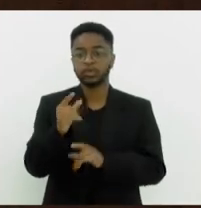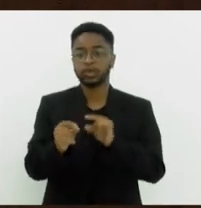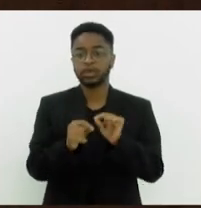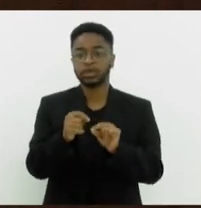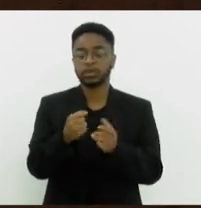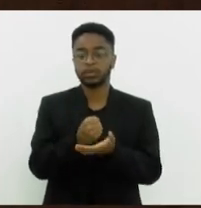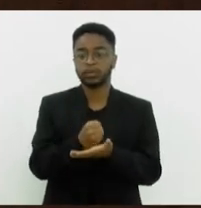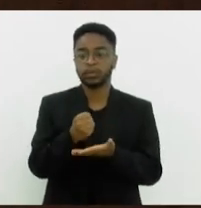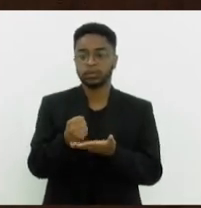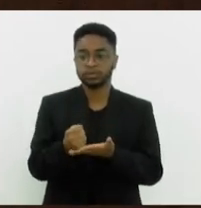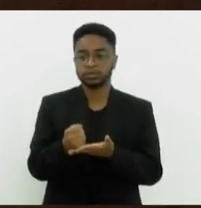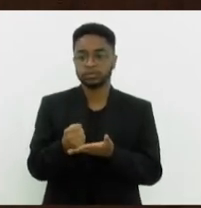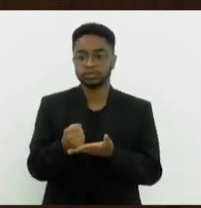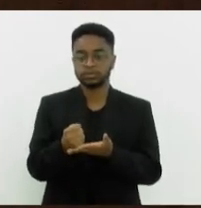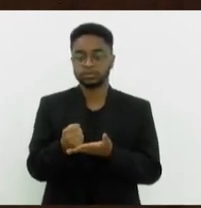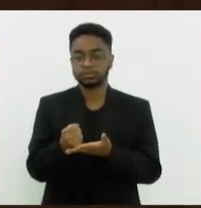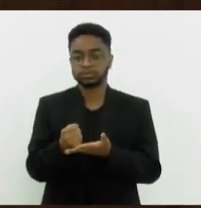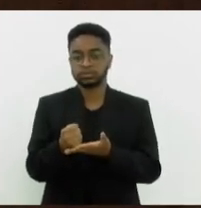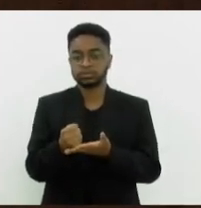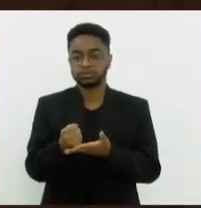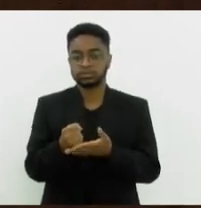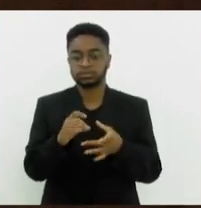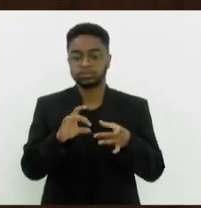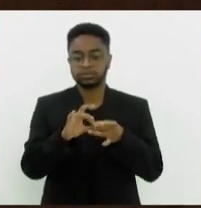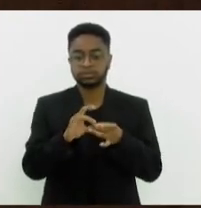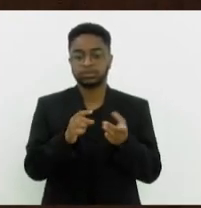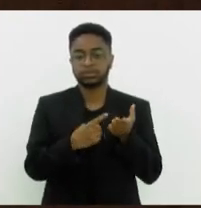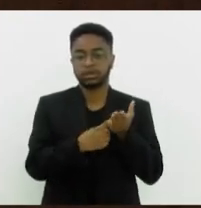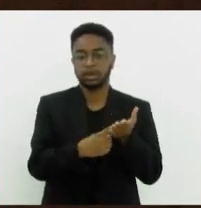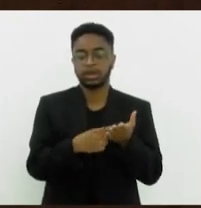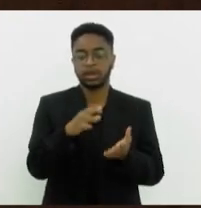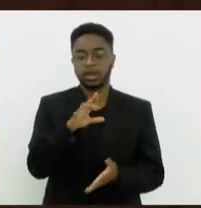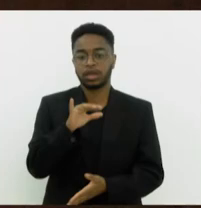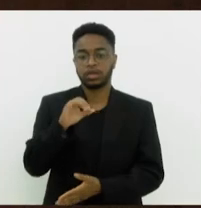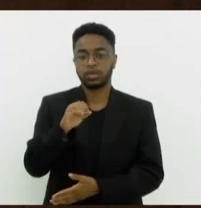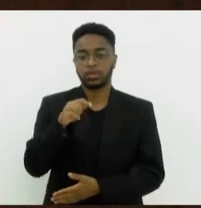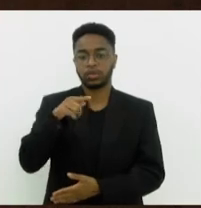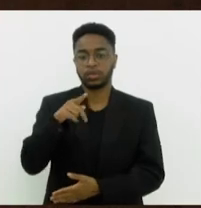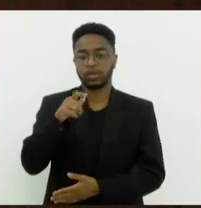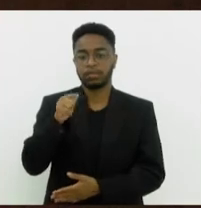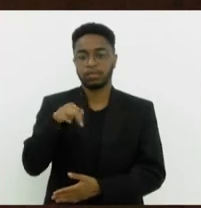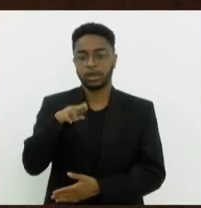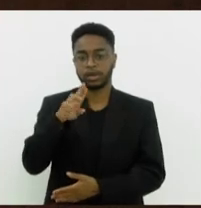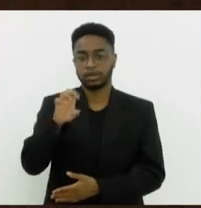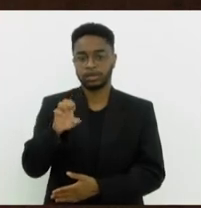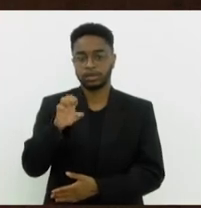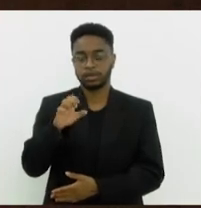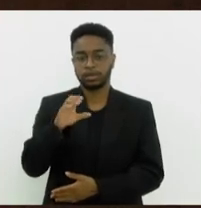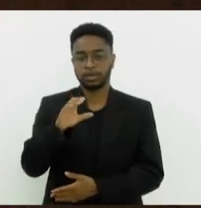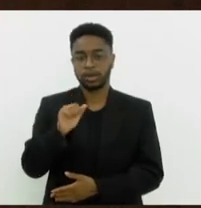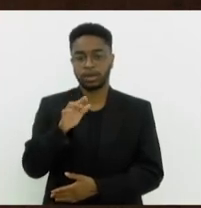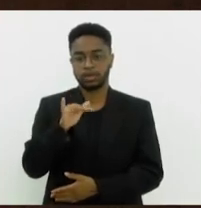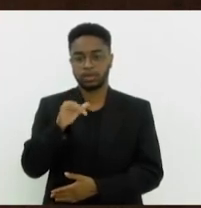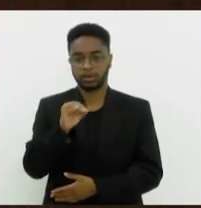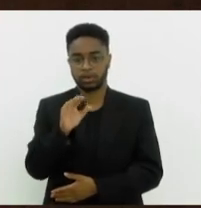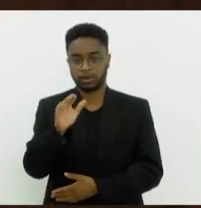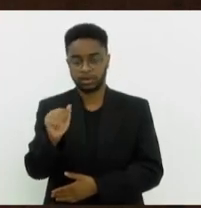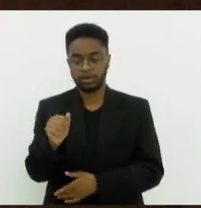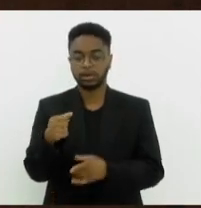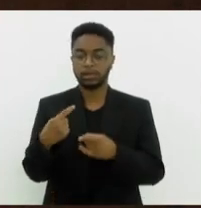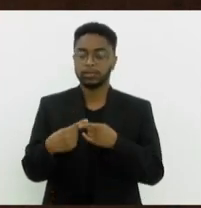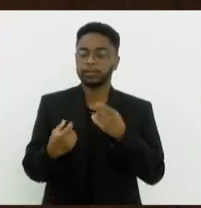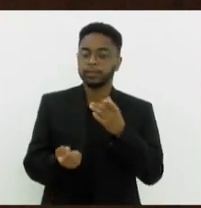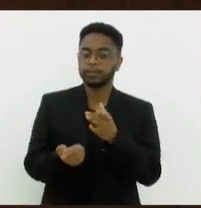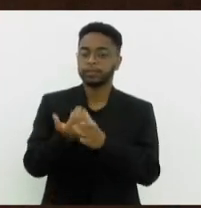contrato Consórcio Rio Parque em Carioca. É esse mesmo, Consórcio Rio Parque Carioca, né, que é